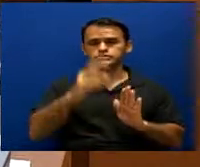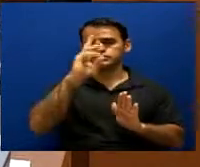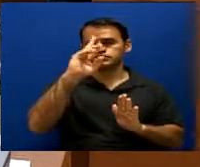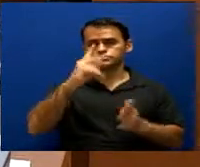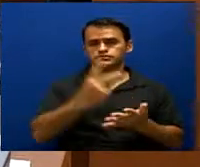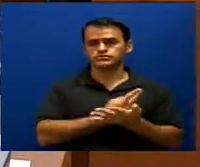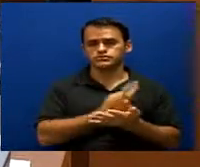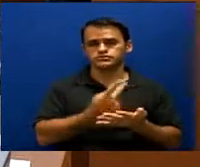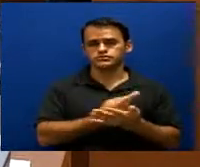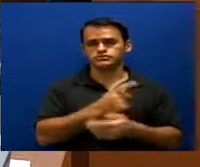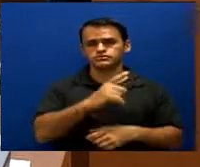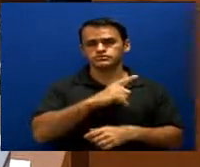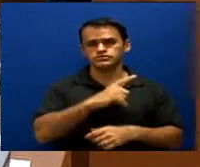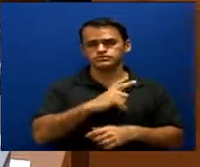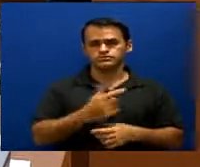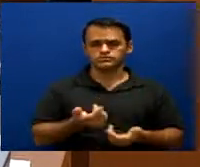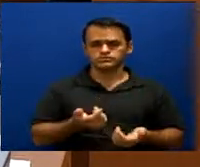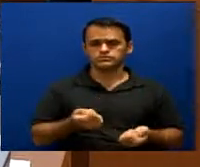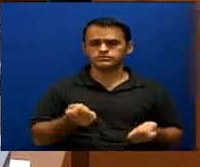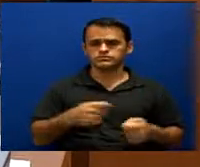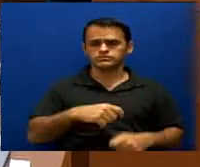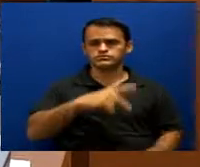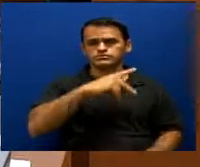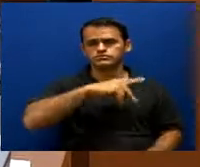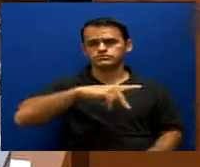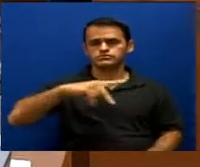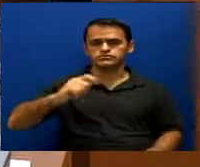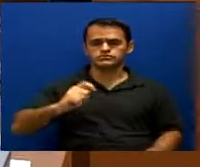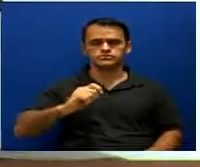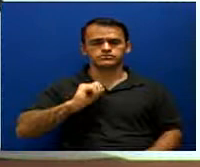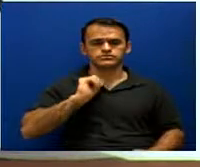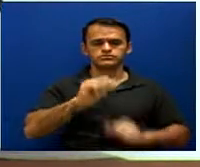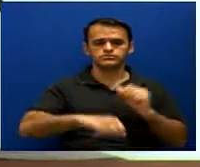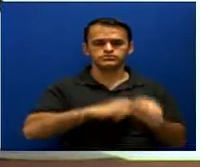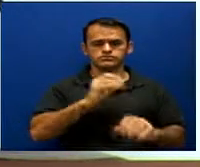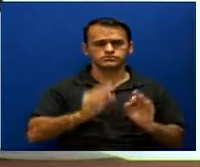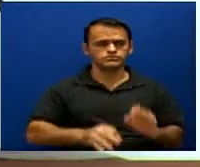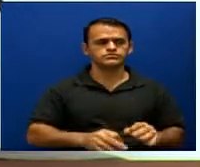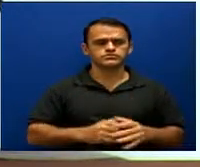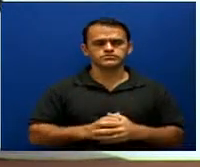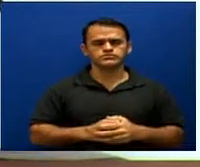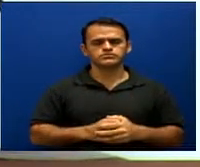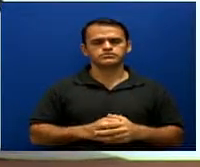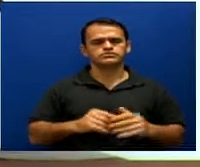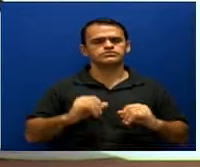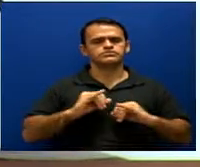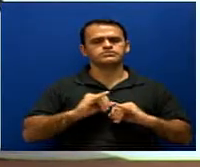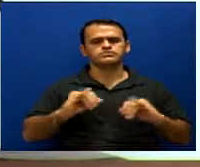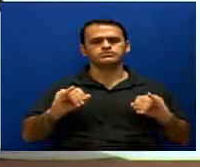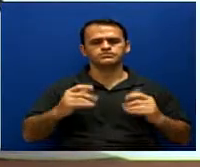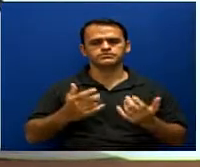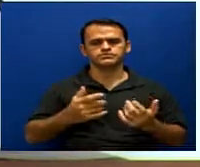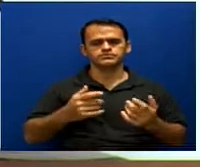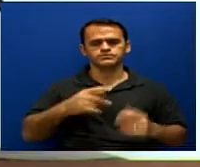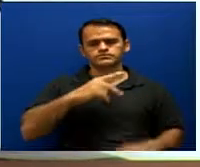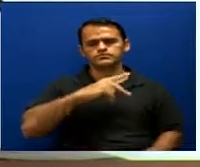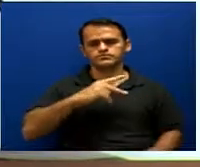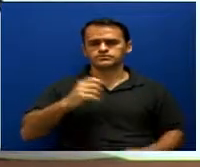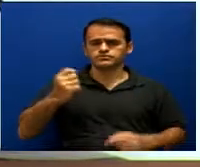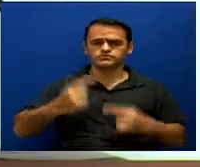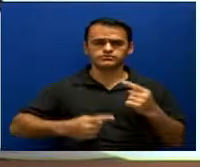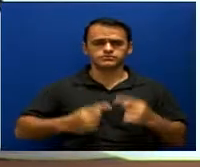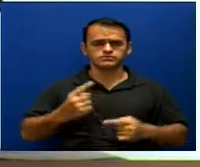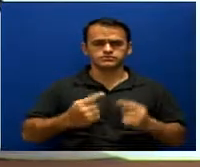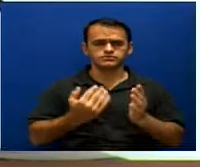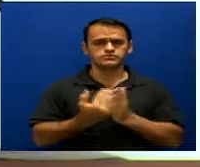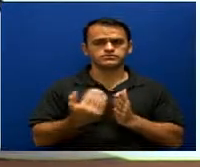forma de corrigir o PPA, né, através exato. Dessa emenda. E até coloca a discussão do PPA, a discussão das